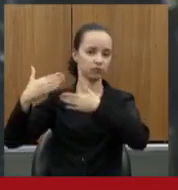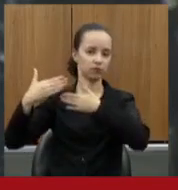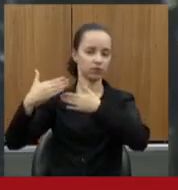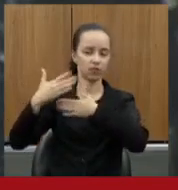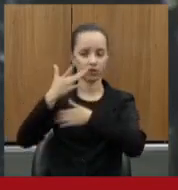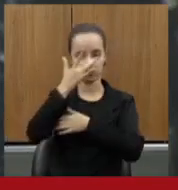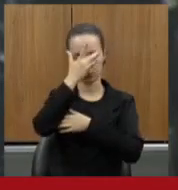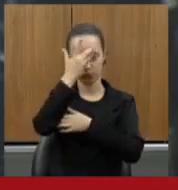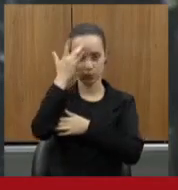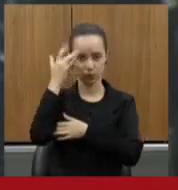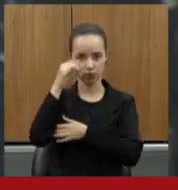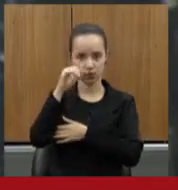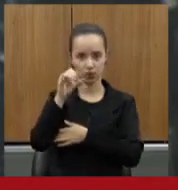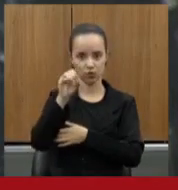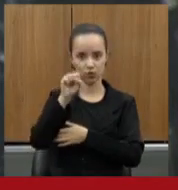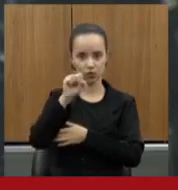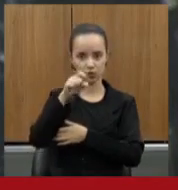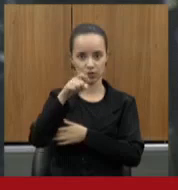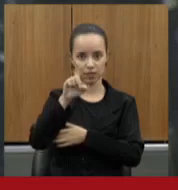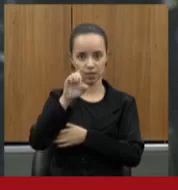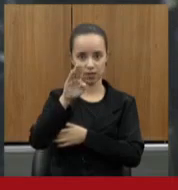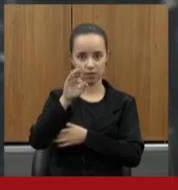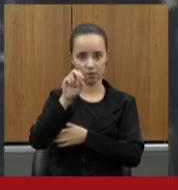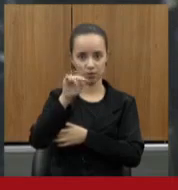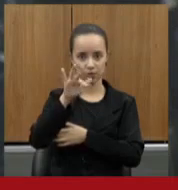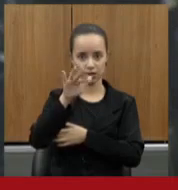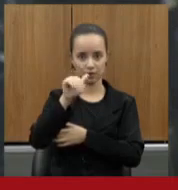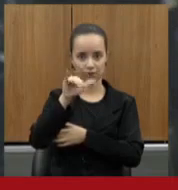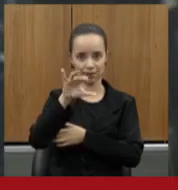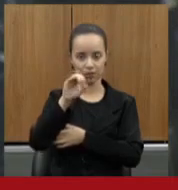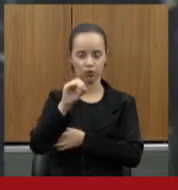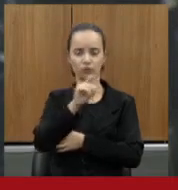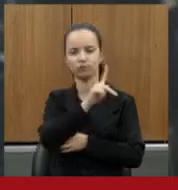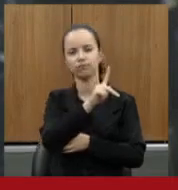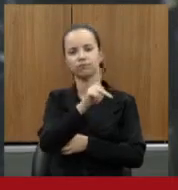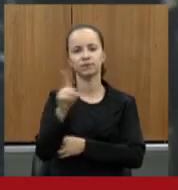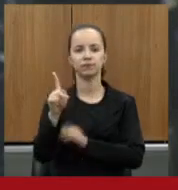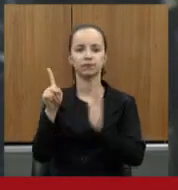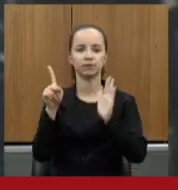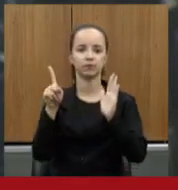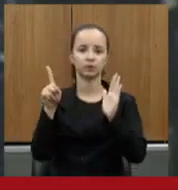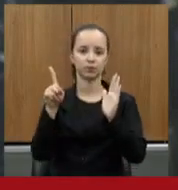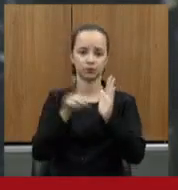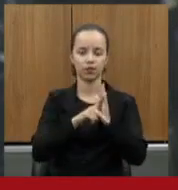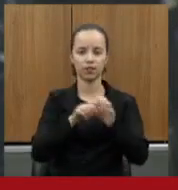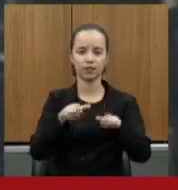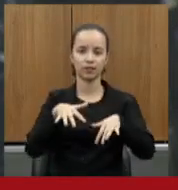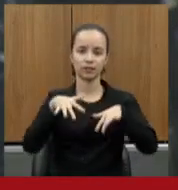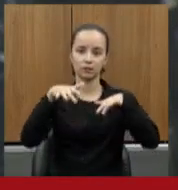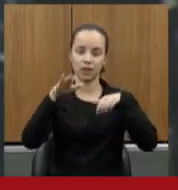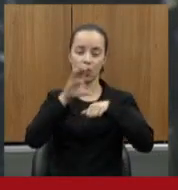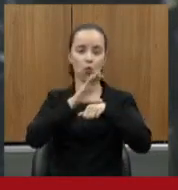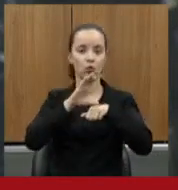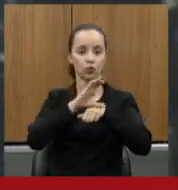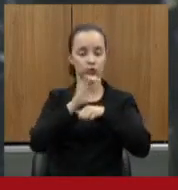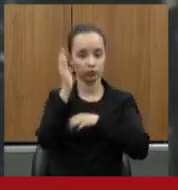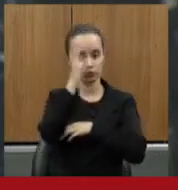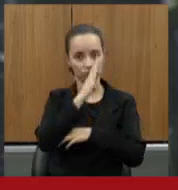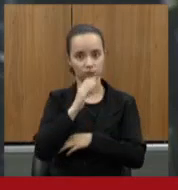José Bonifácio de Andrada e Silva, presidente da Assembleia Constituinte do Brasil